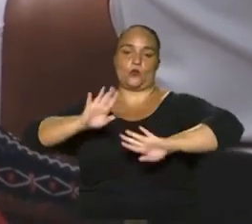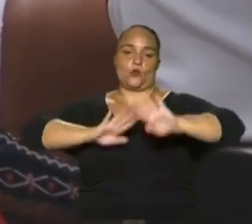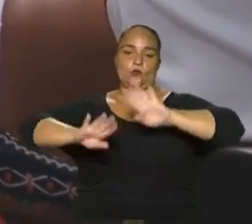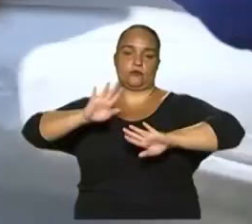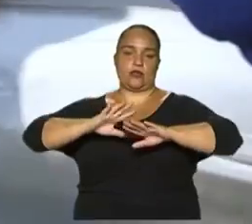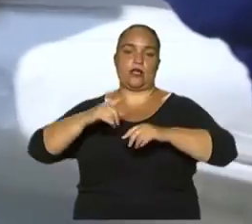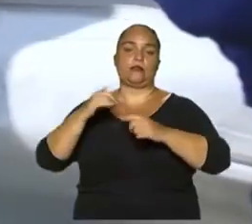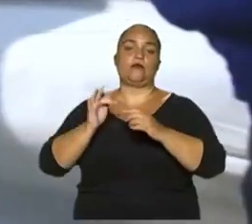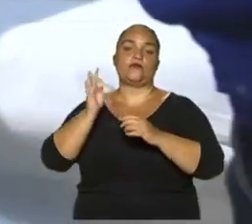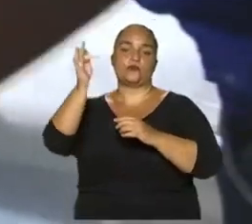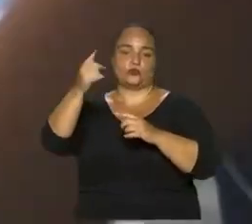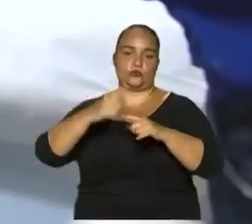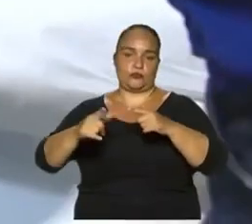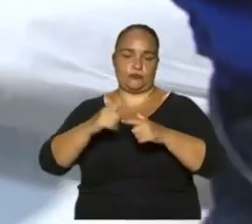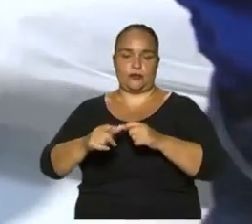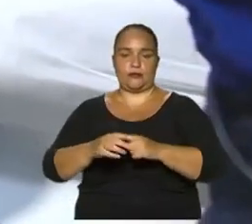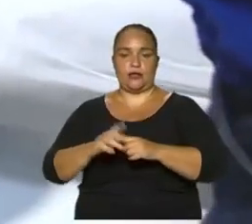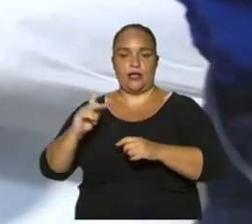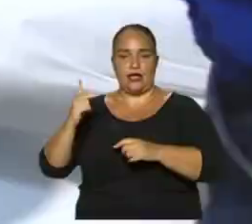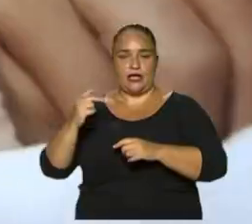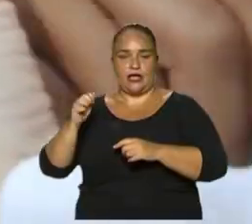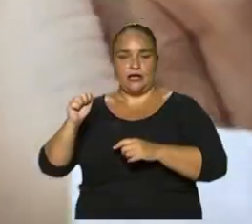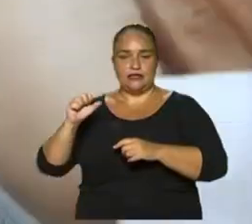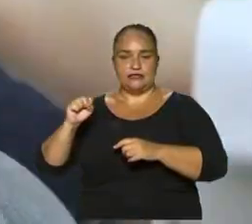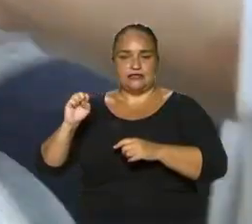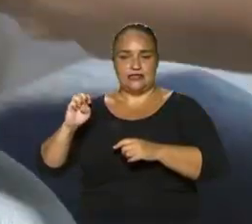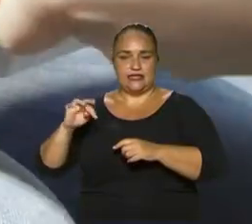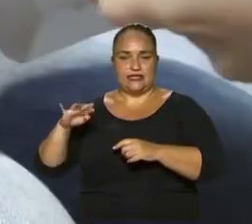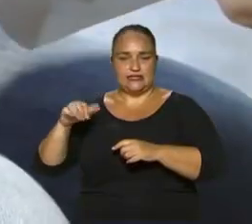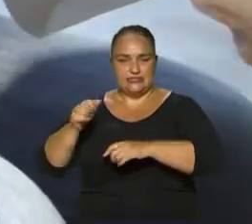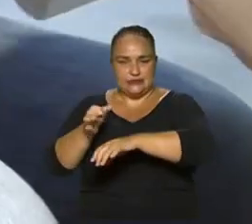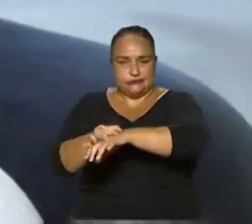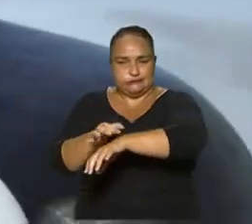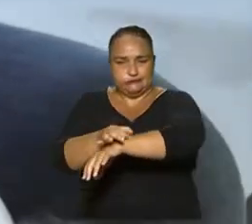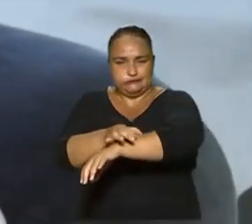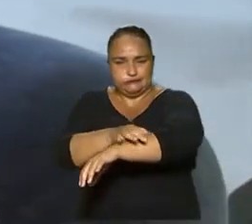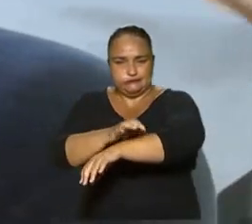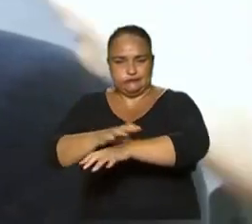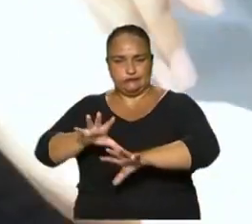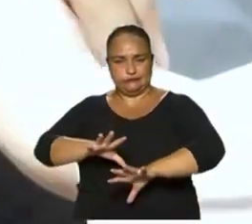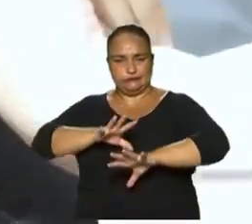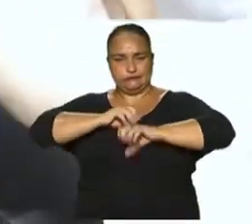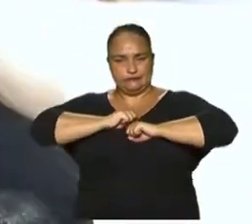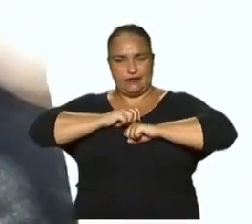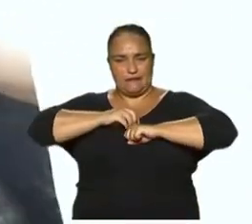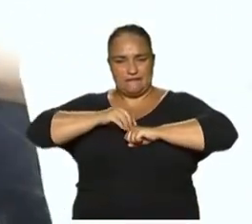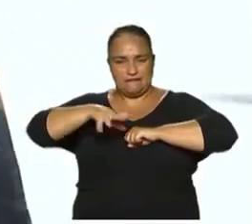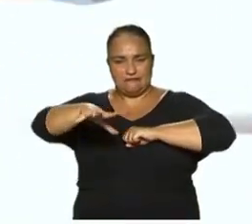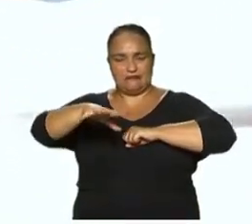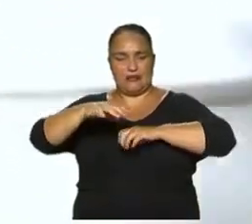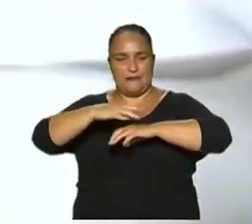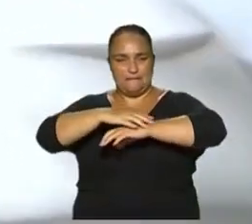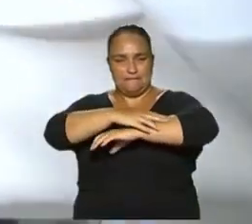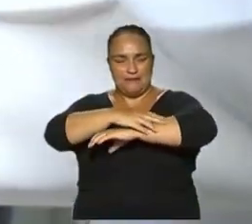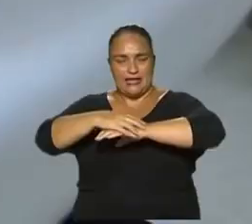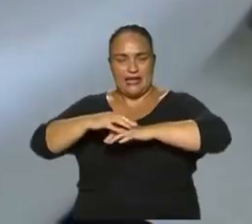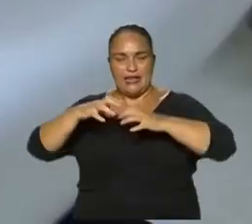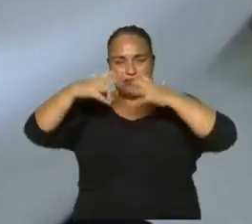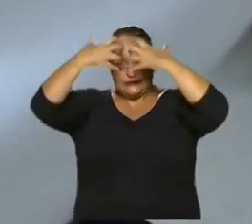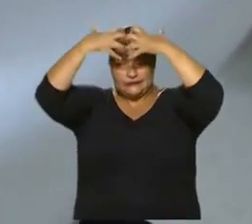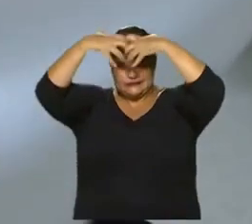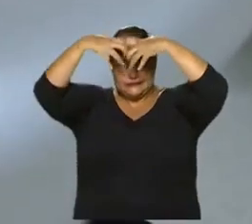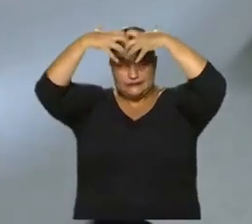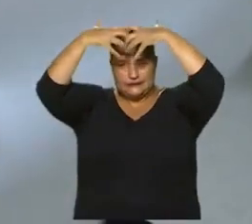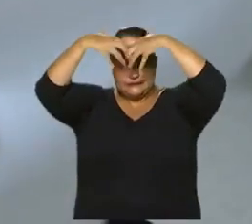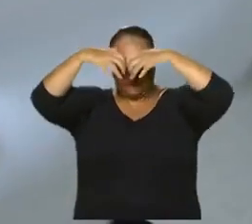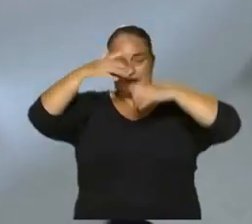sequelas. Hanseníase é uma doença infecciosa que afeta a pele e os nervos das